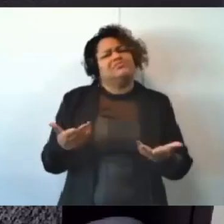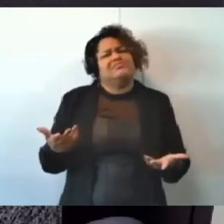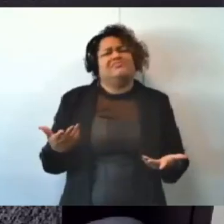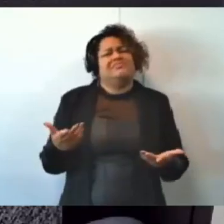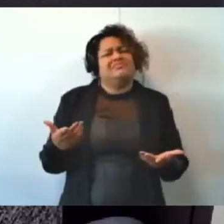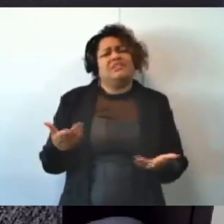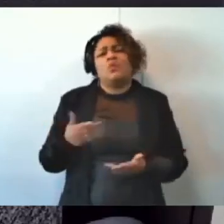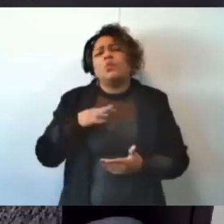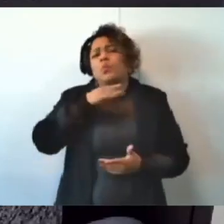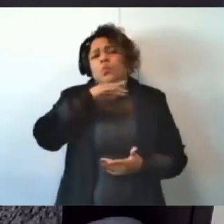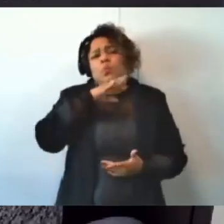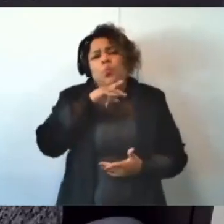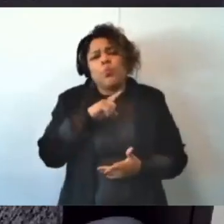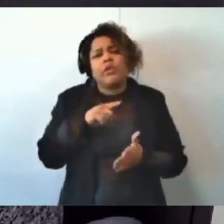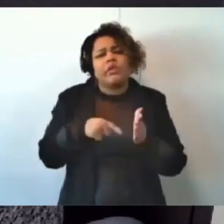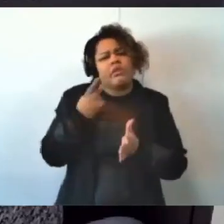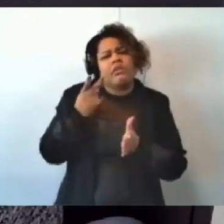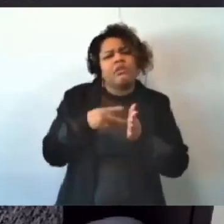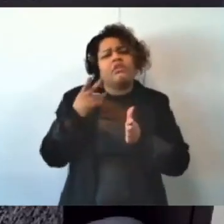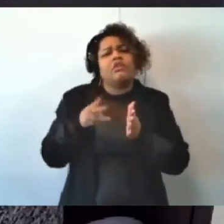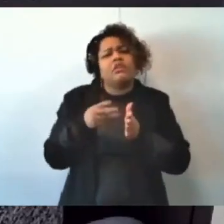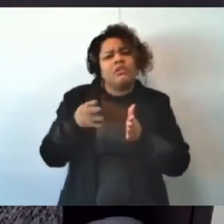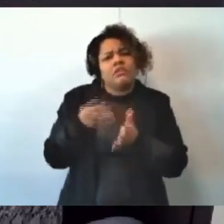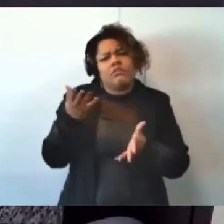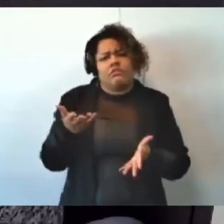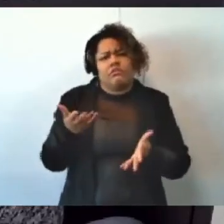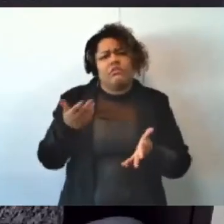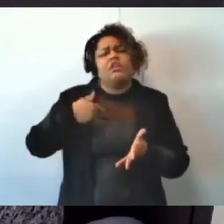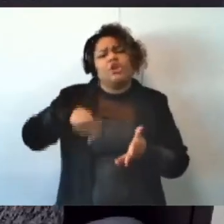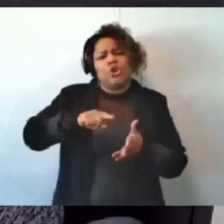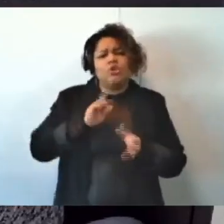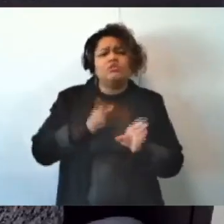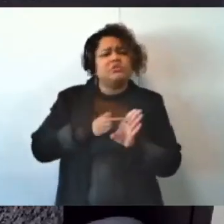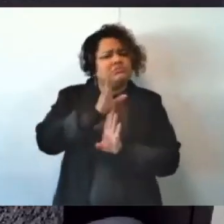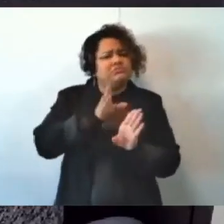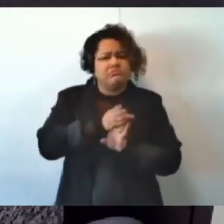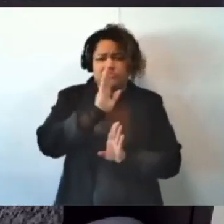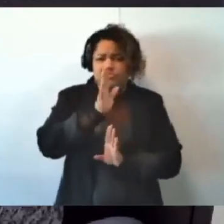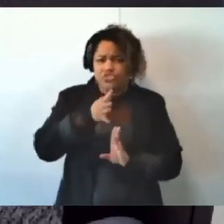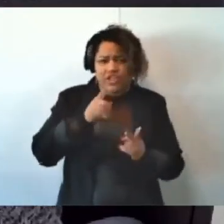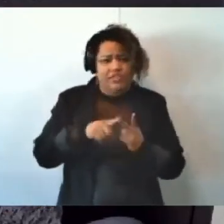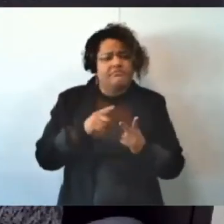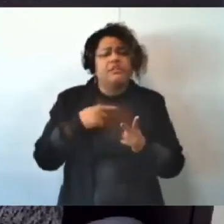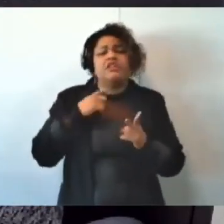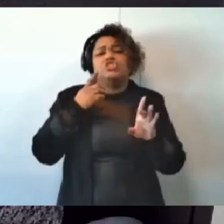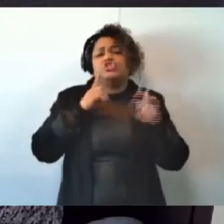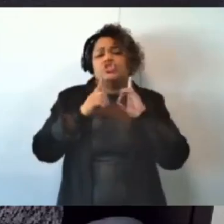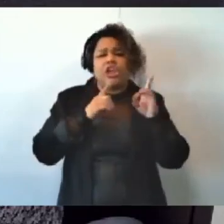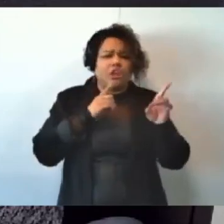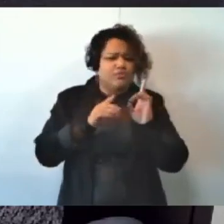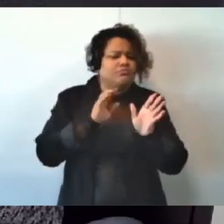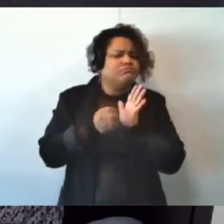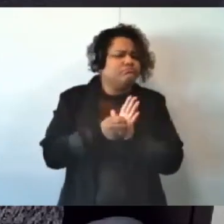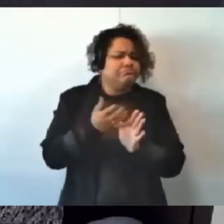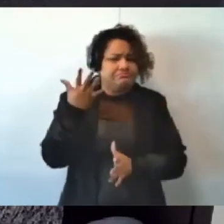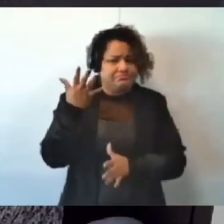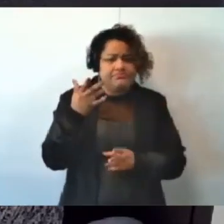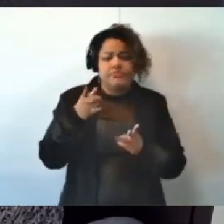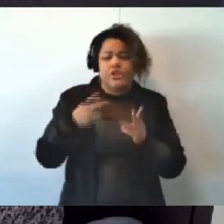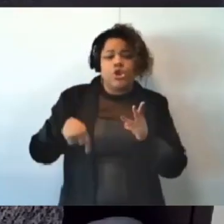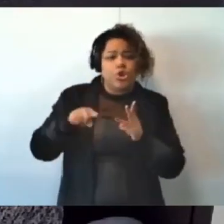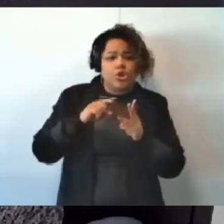falta de orientação, não é por falta de diálogo, não é por falta de esforço nosso de